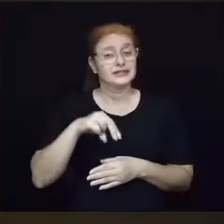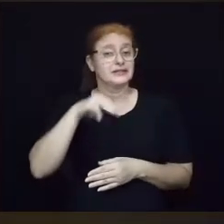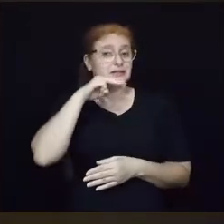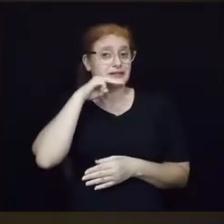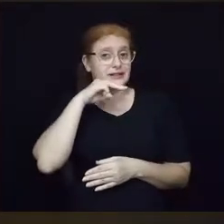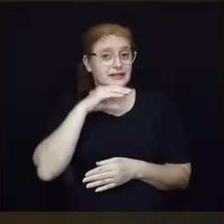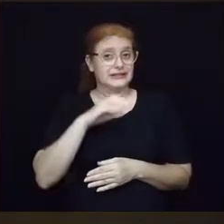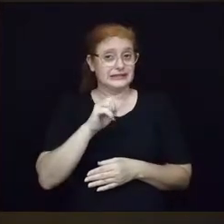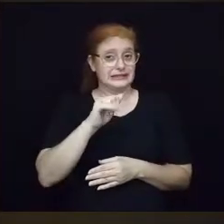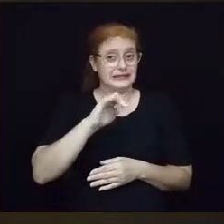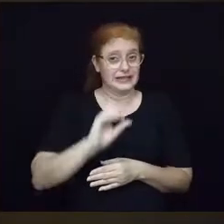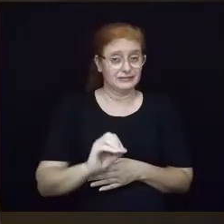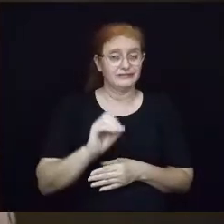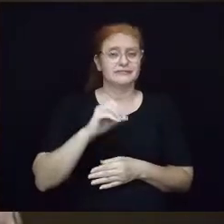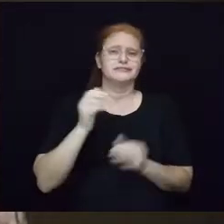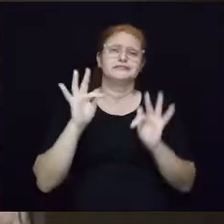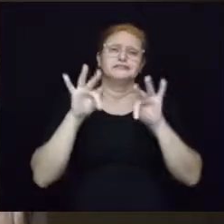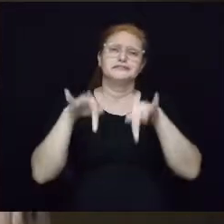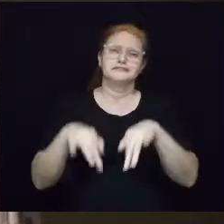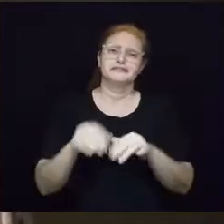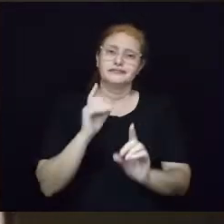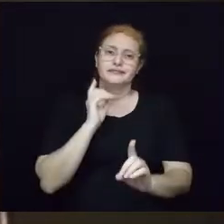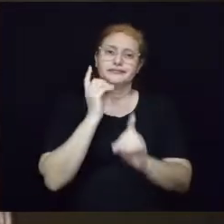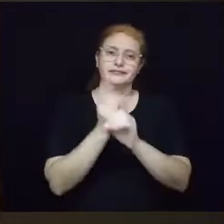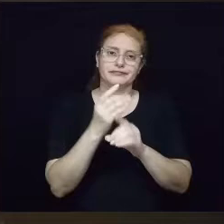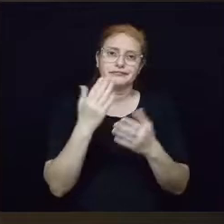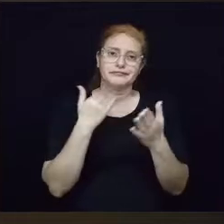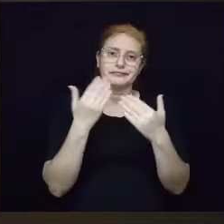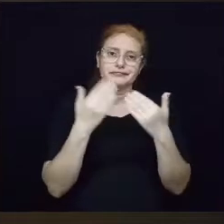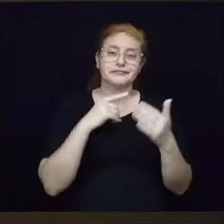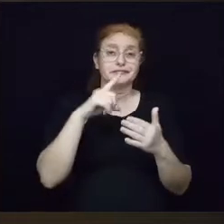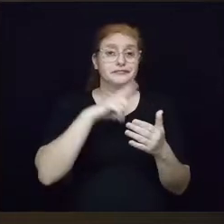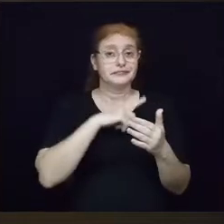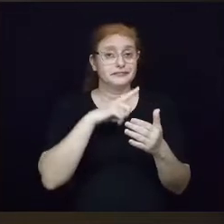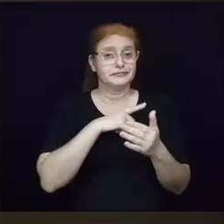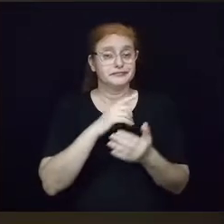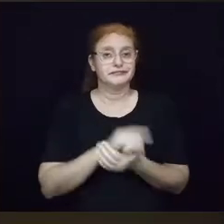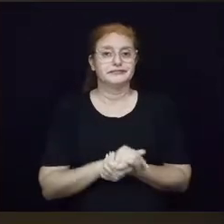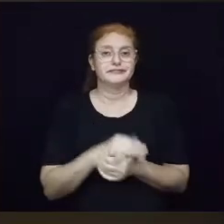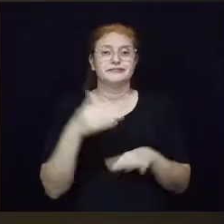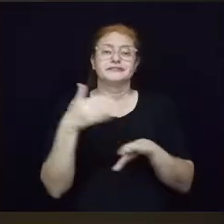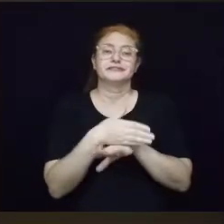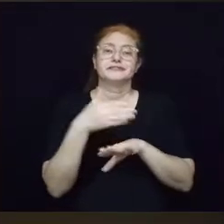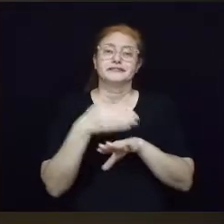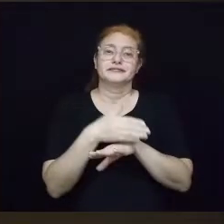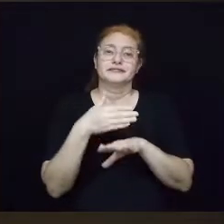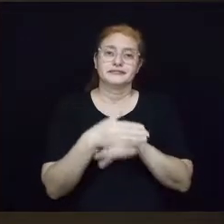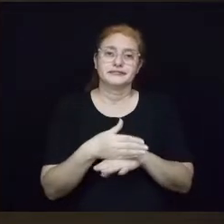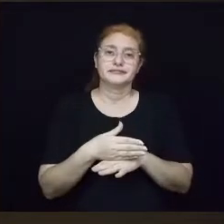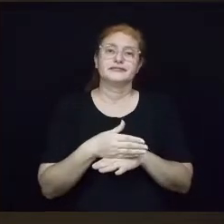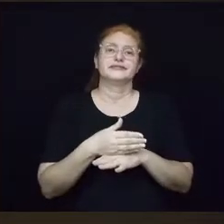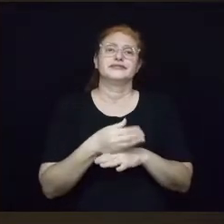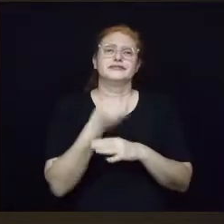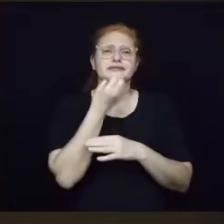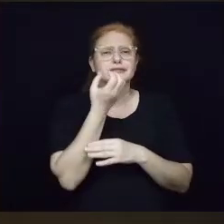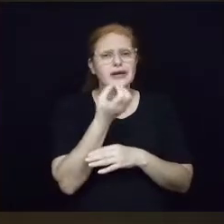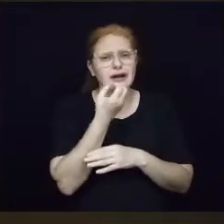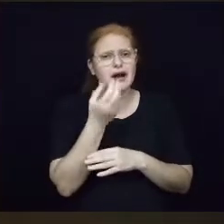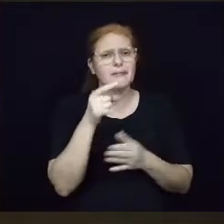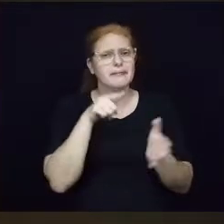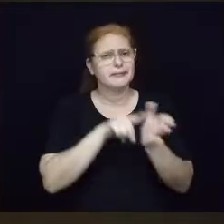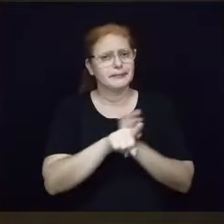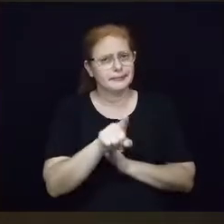e Caio. E, no final desse encontro, dessa conversa, a gente vai poder participar com nossos comentários